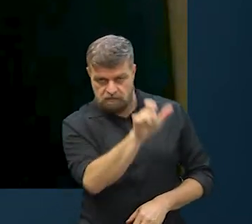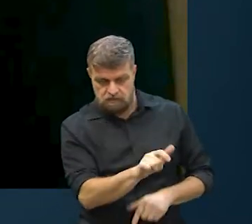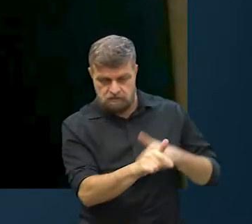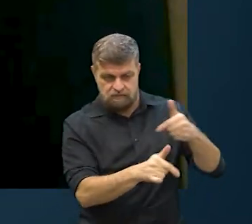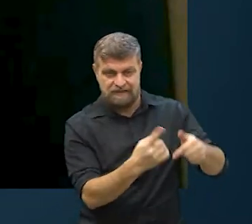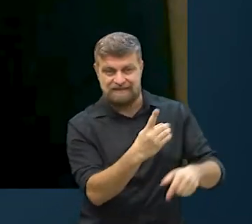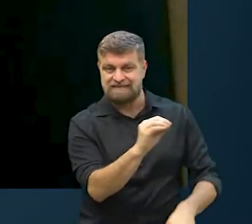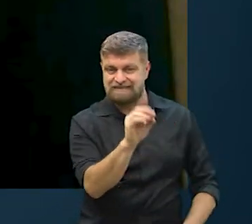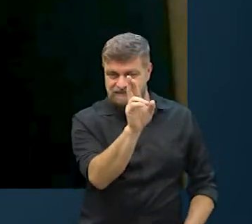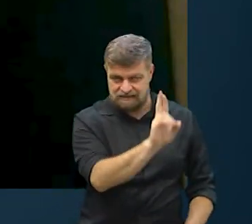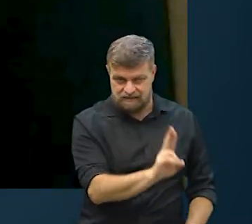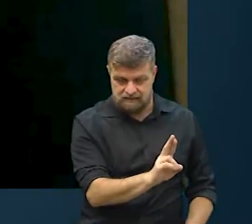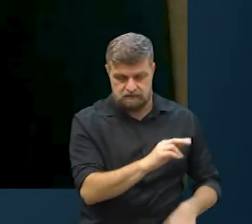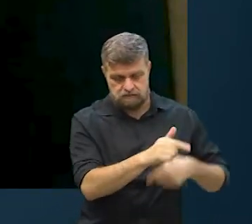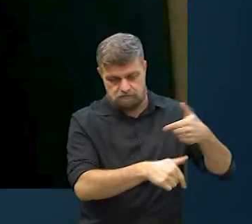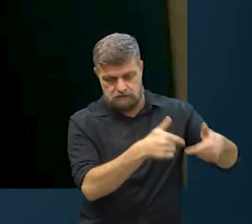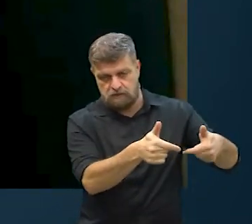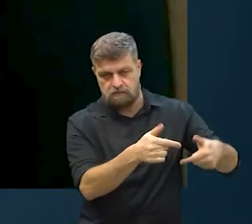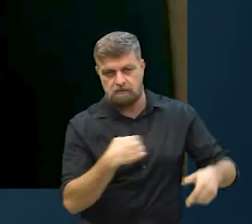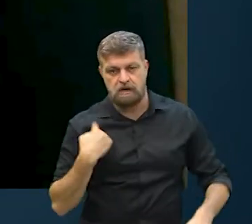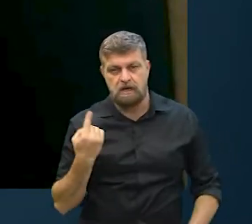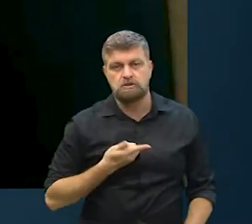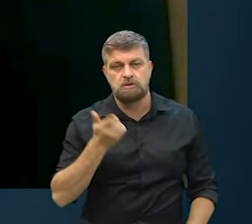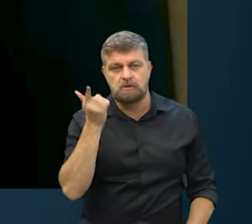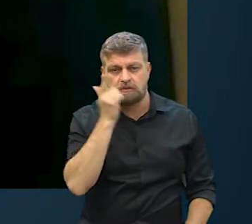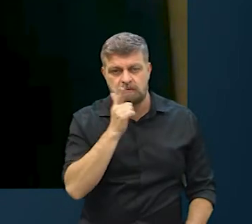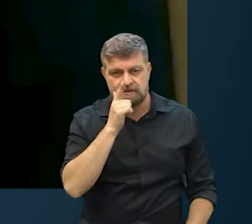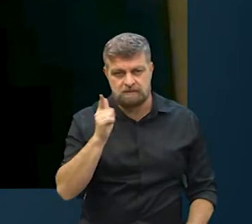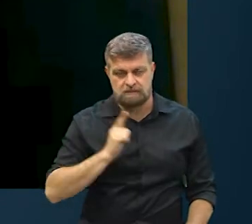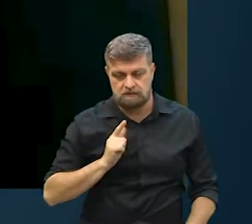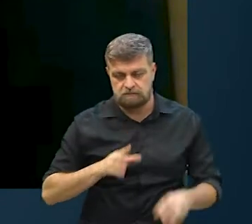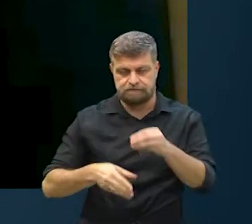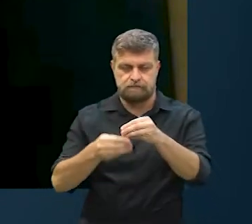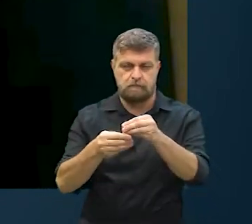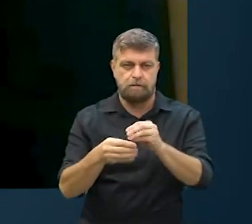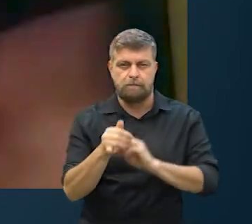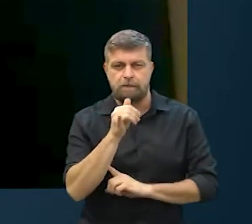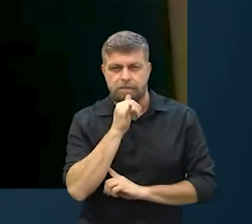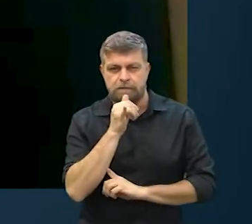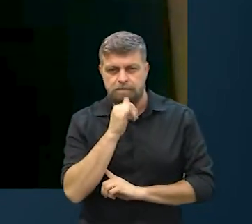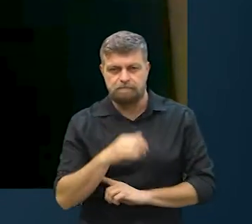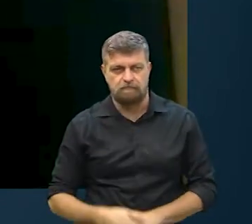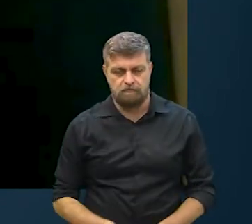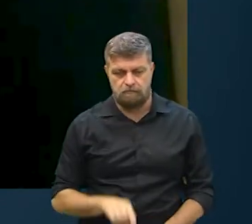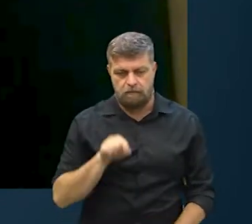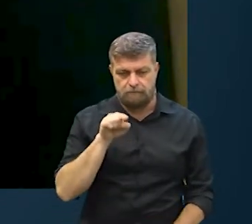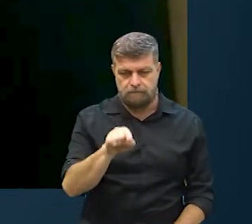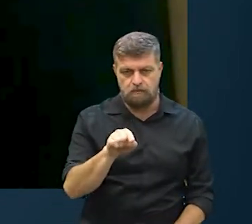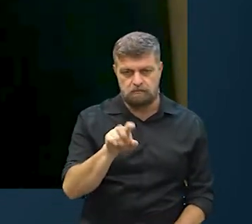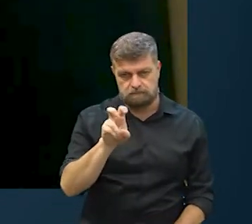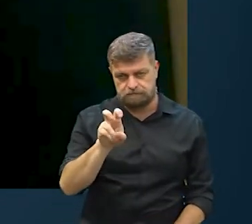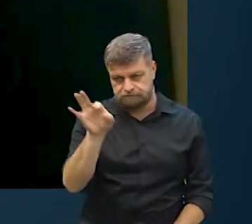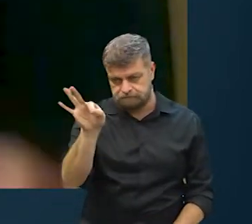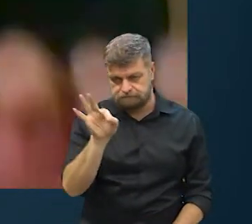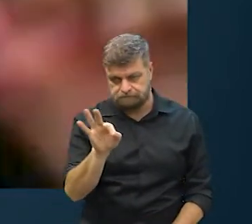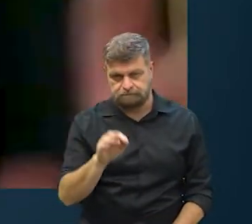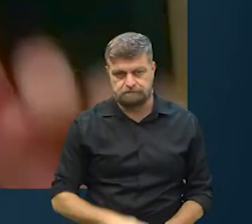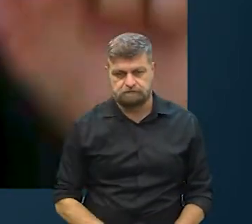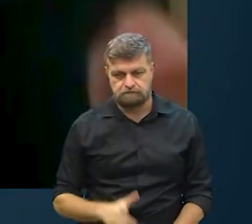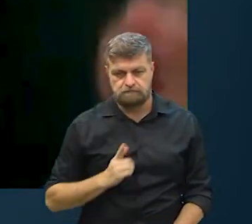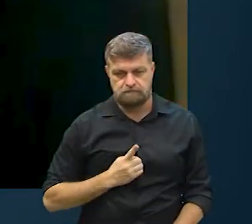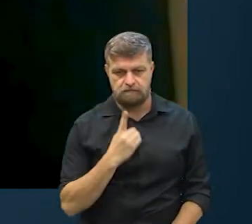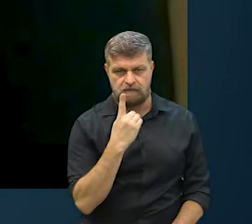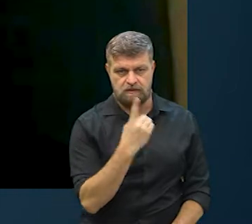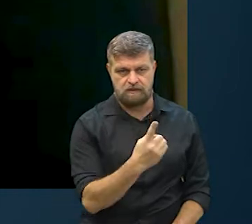chapa recebe R$ 100 pelaquela atividade, a gente coloca um markup, por exemplo, de 0,5 e